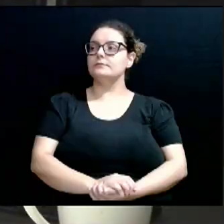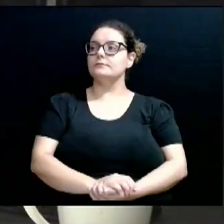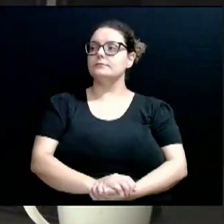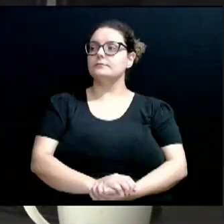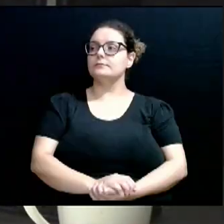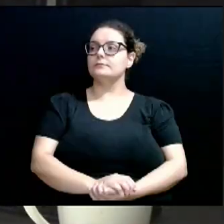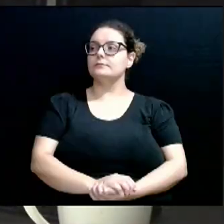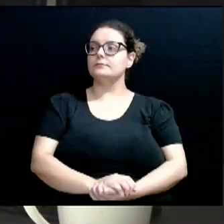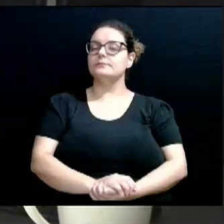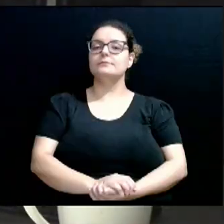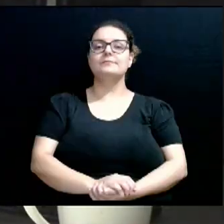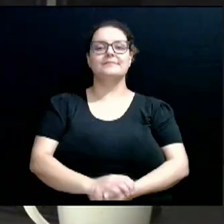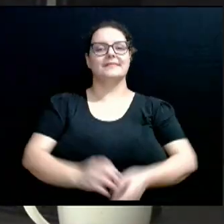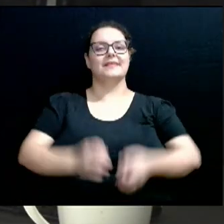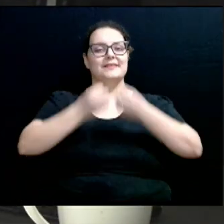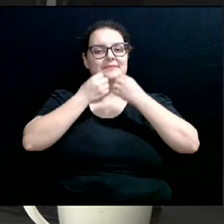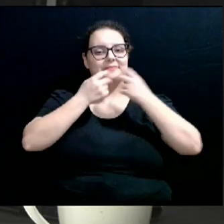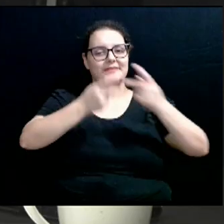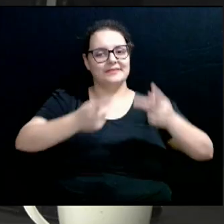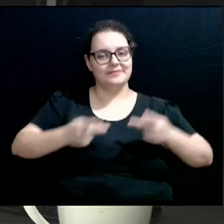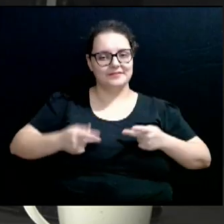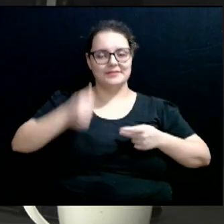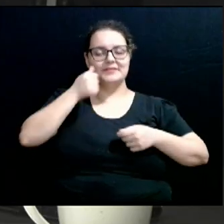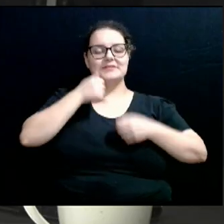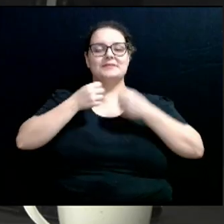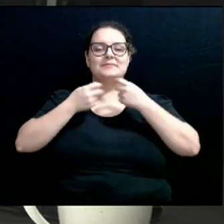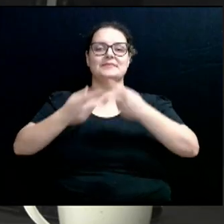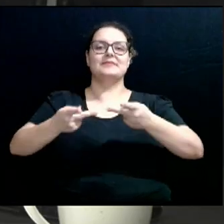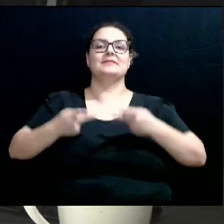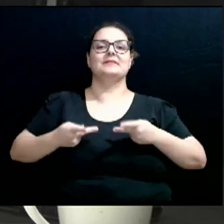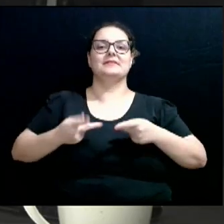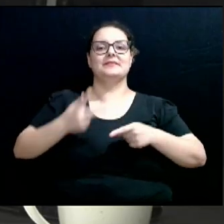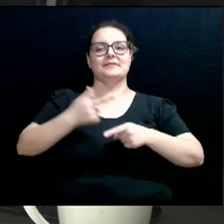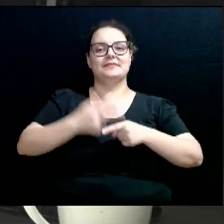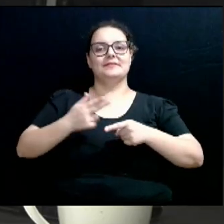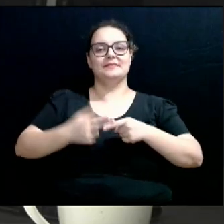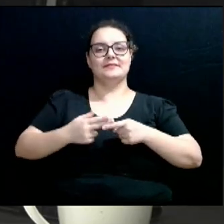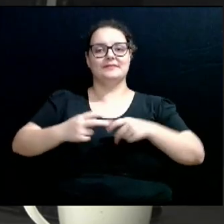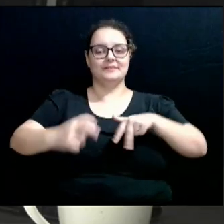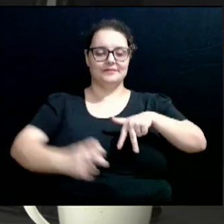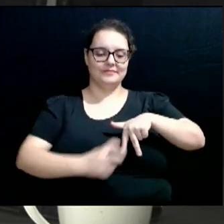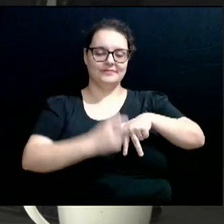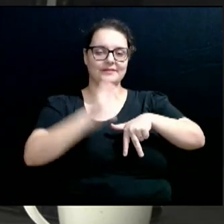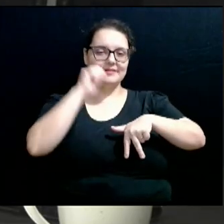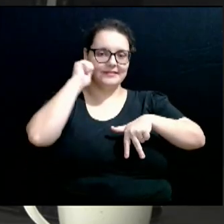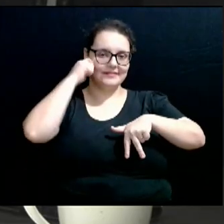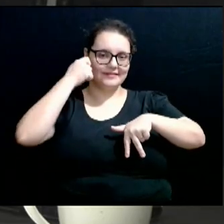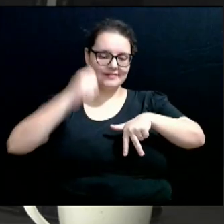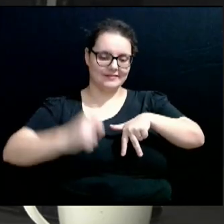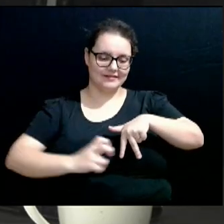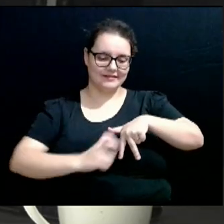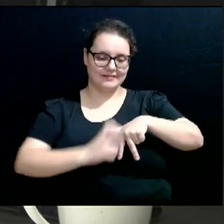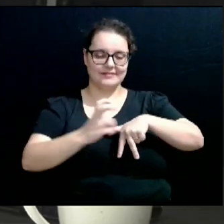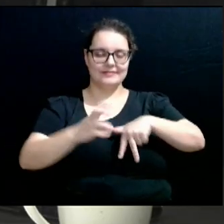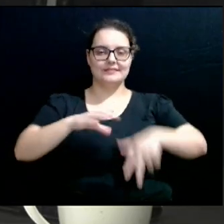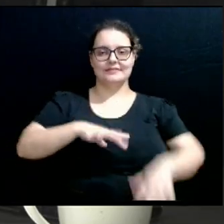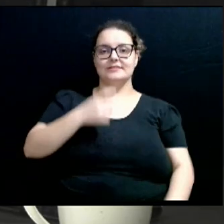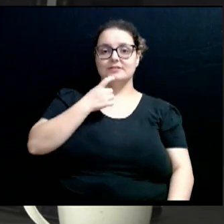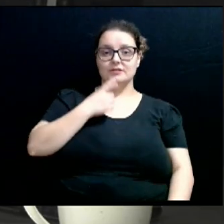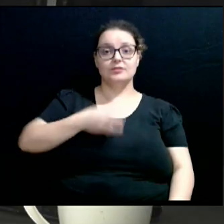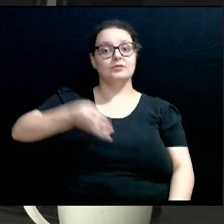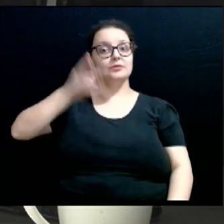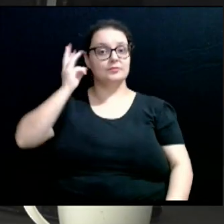Bem-vindas e bem-vindos a mais um episódio do Vozes Negras de Campinas, o podcast que amplifica